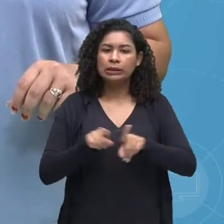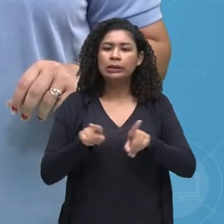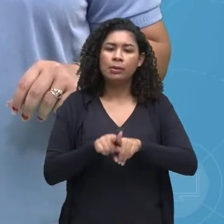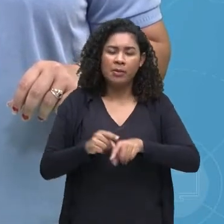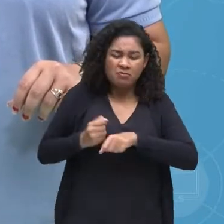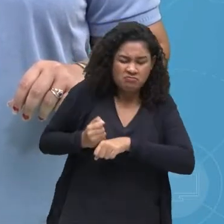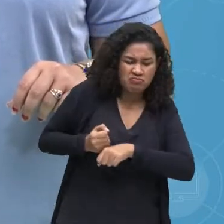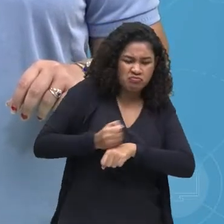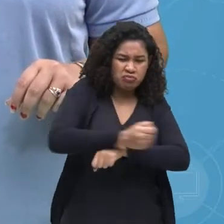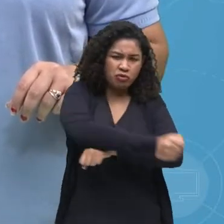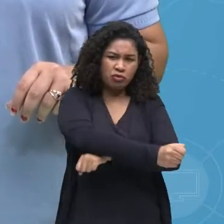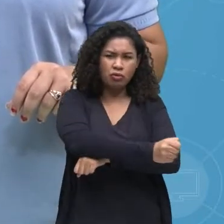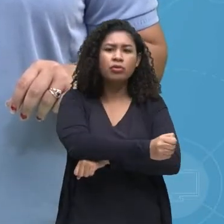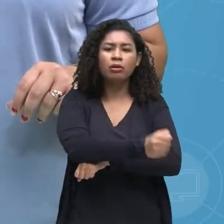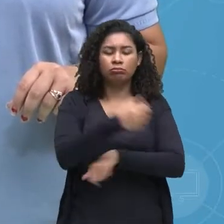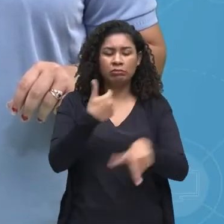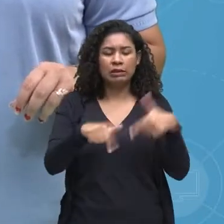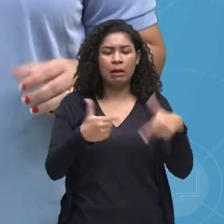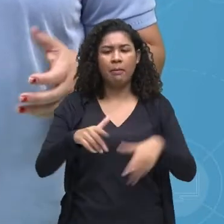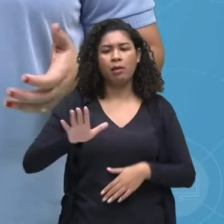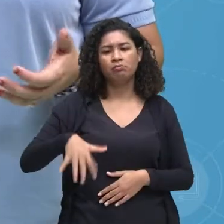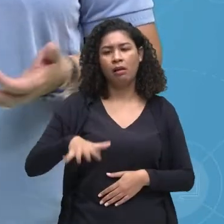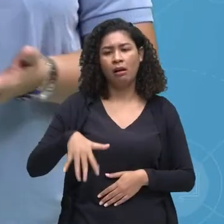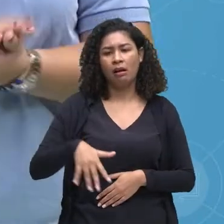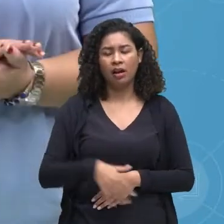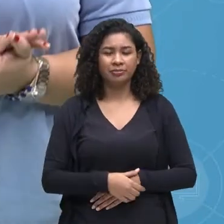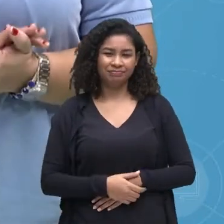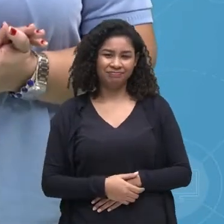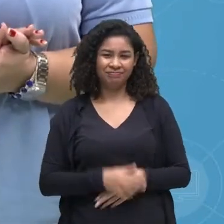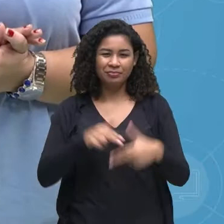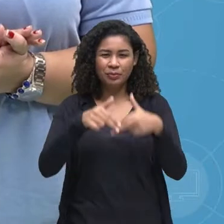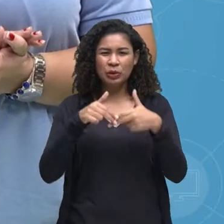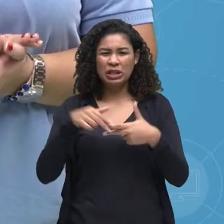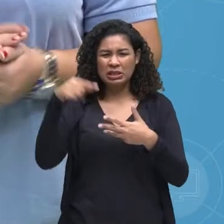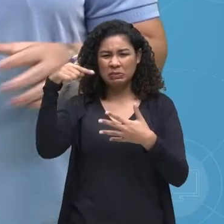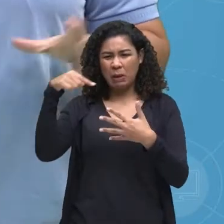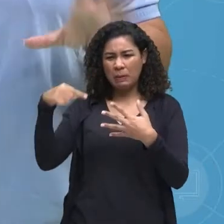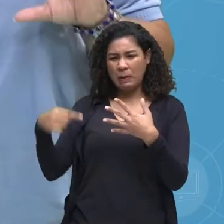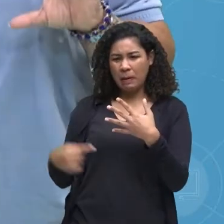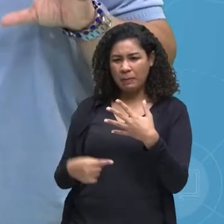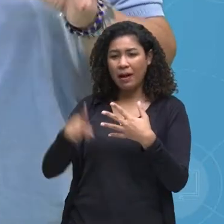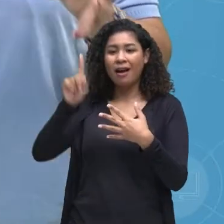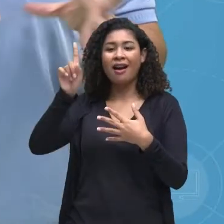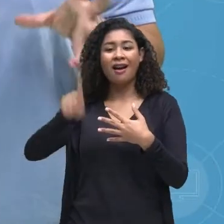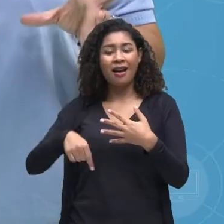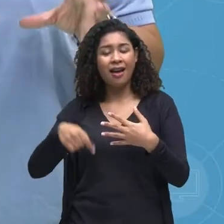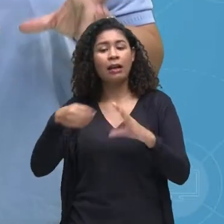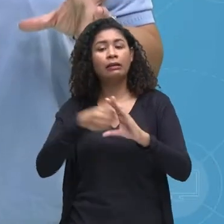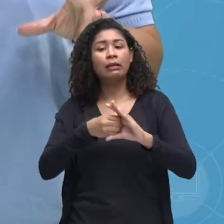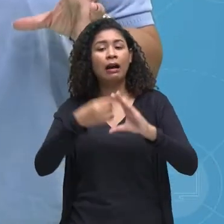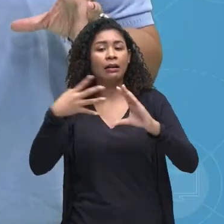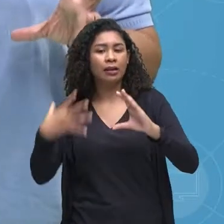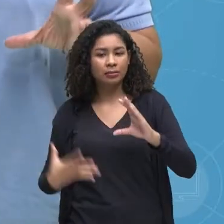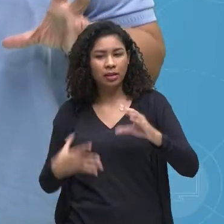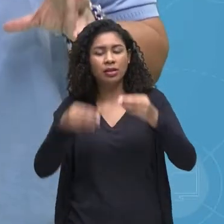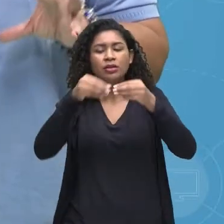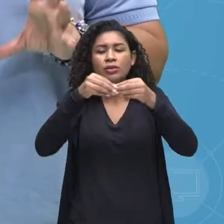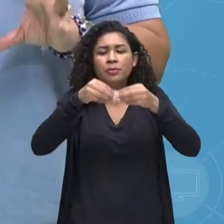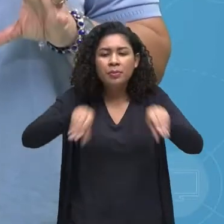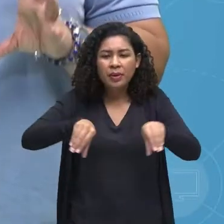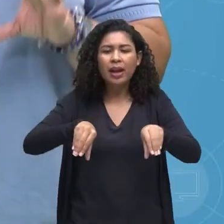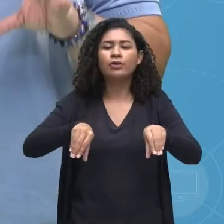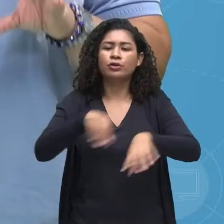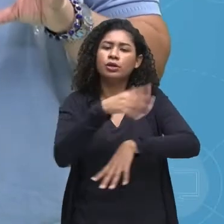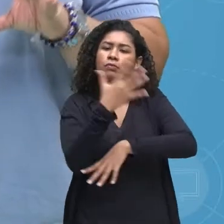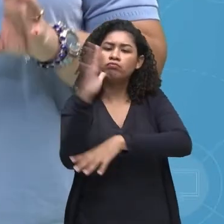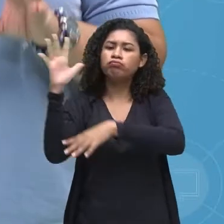obra barata. Então, tudo isso são impactos socioambientais. E quando a gente fala de impactos socioambientais, a gente